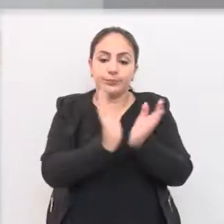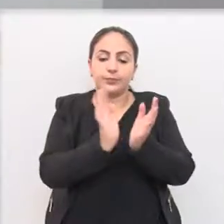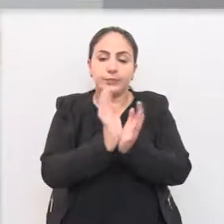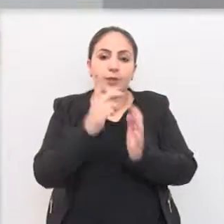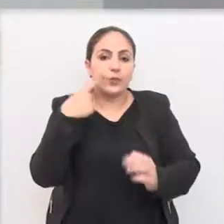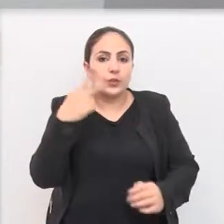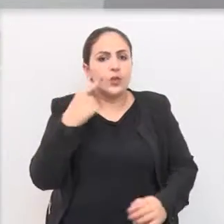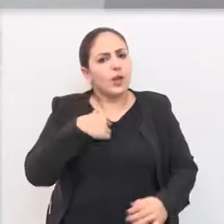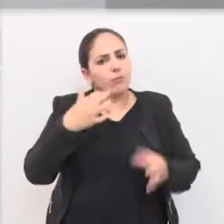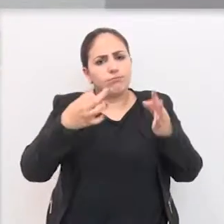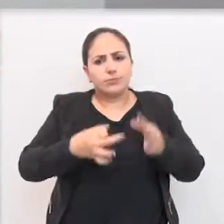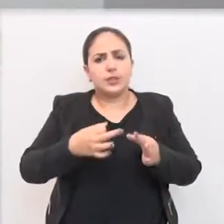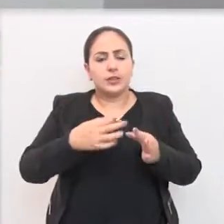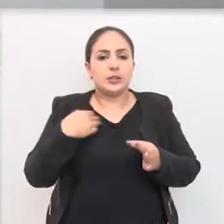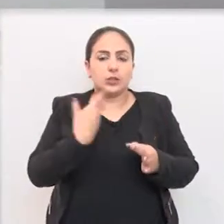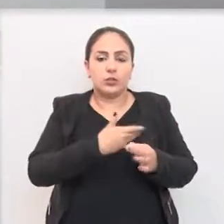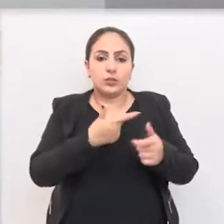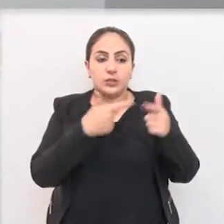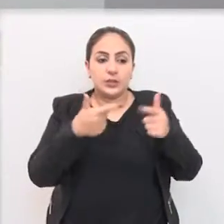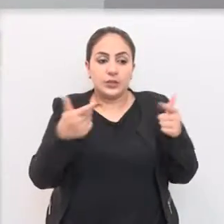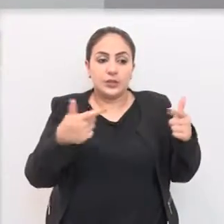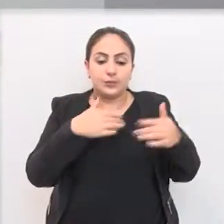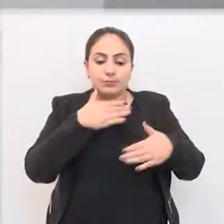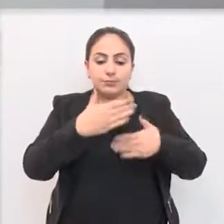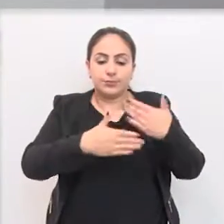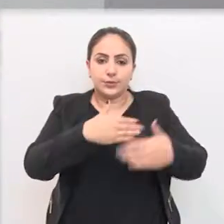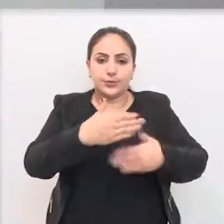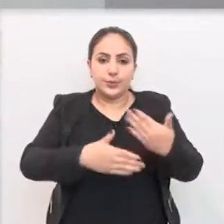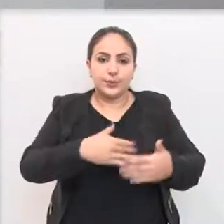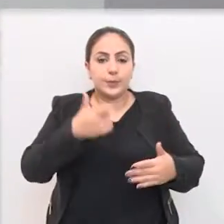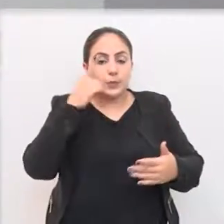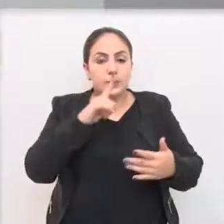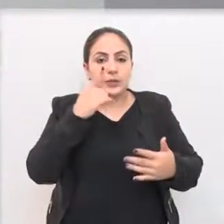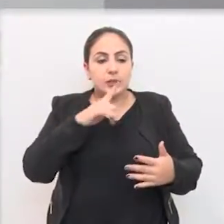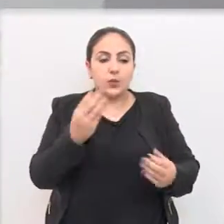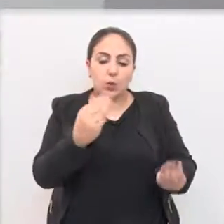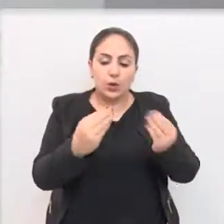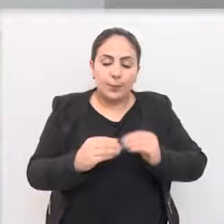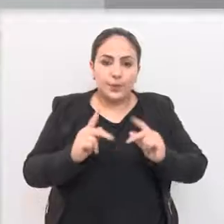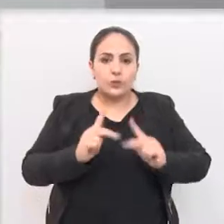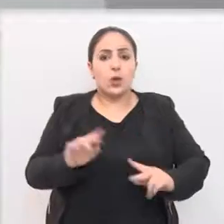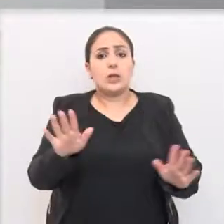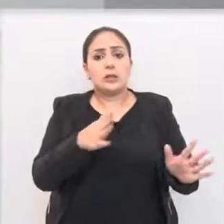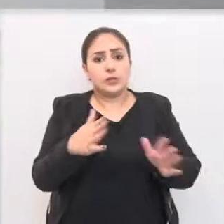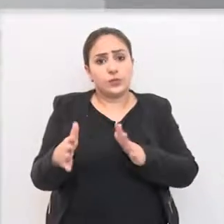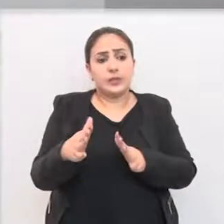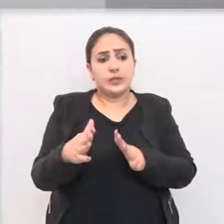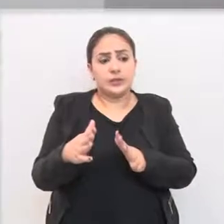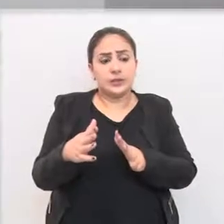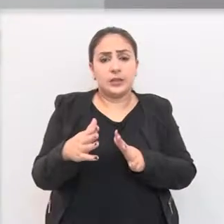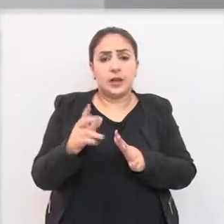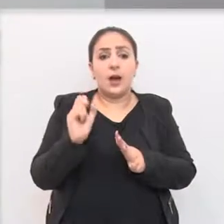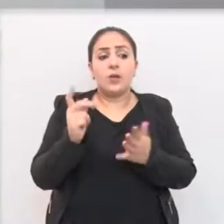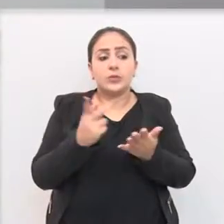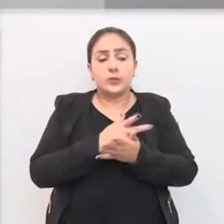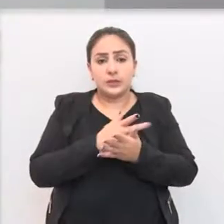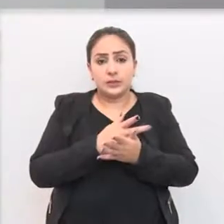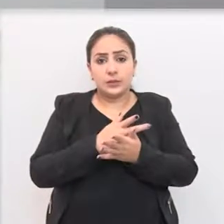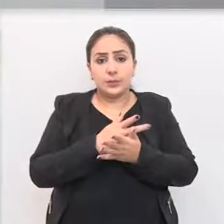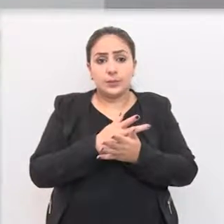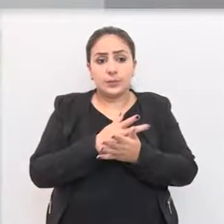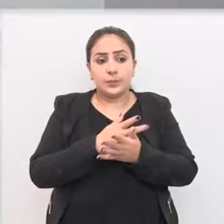aprovado pelos colegas vereadores, eu tenho plena certeza que nós daremos um grande salto para incluir pessoas que muitas vezes acabam com um